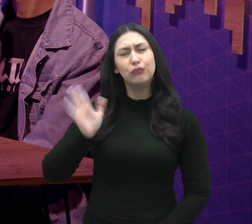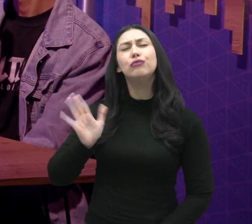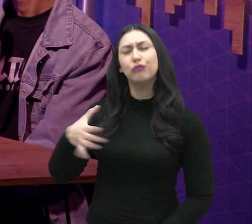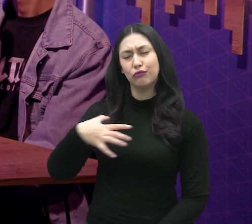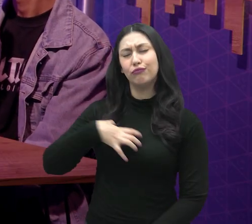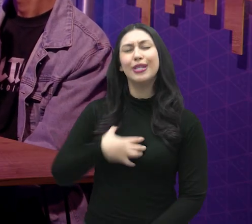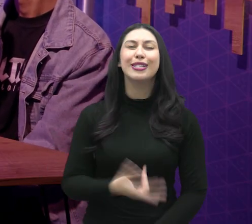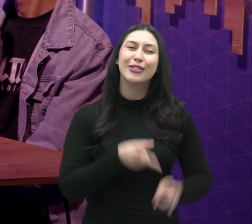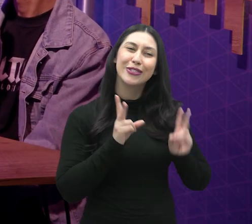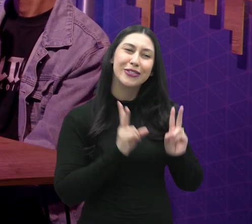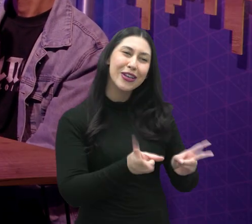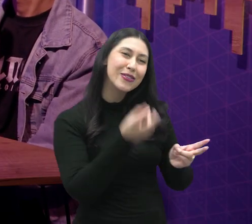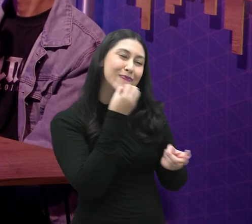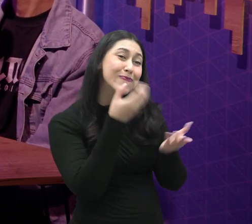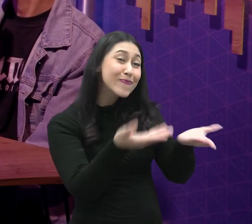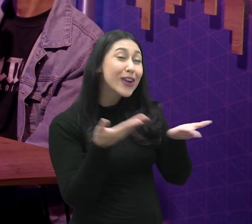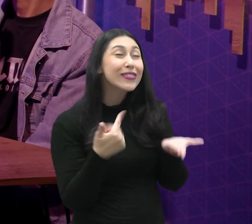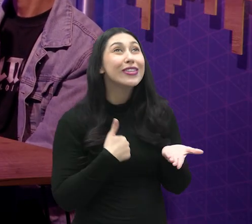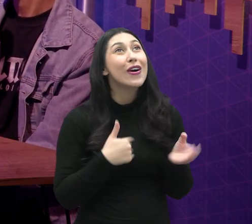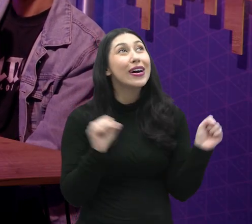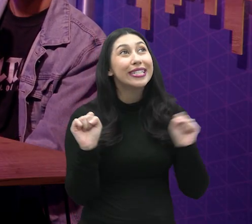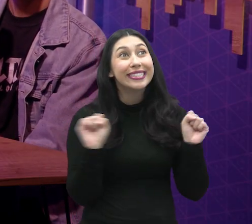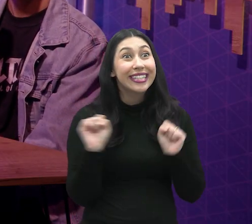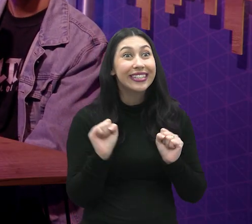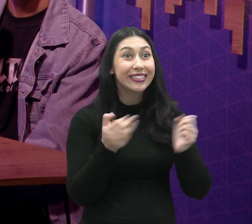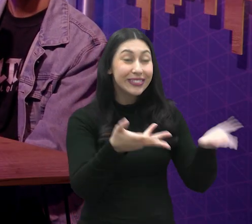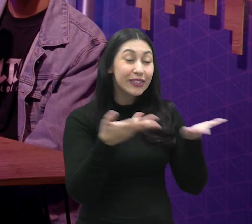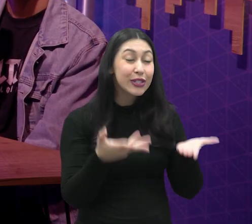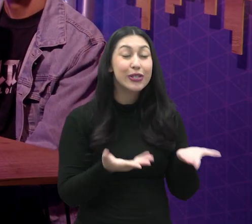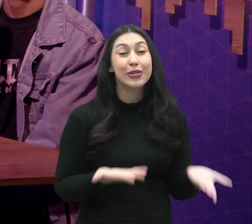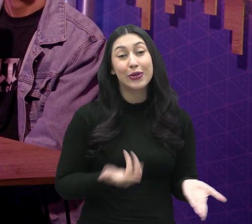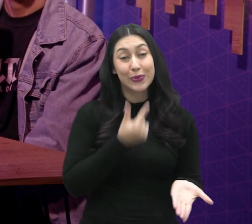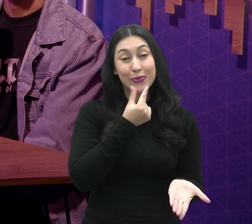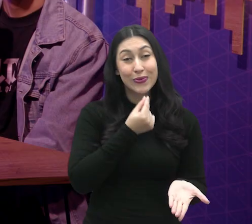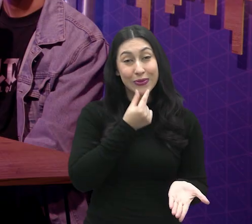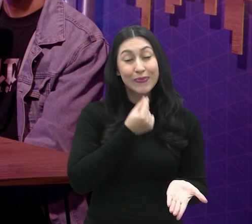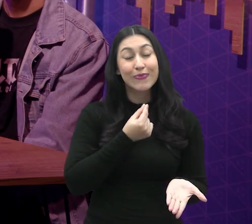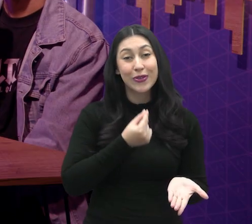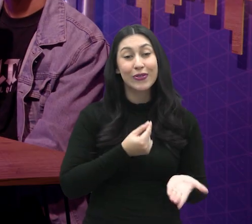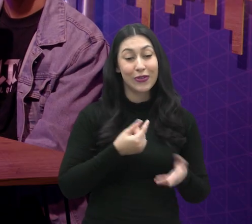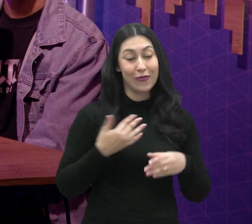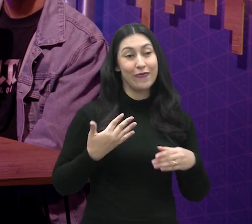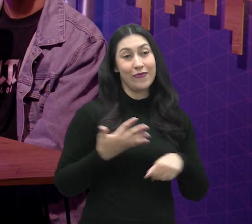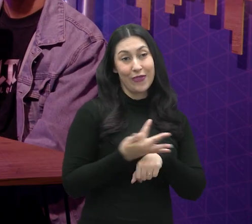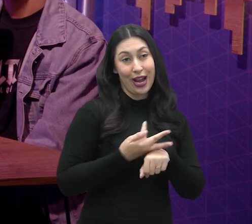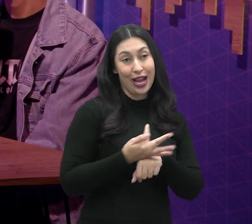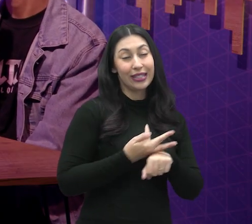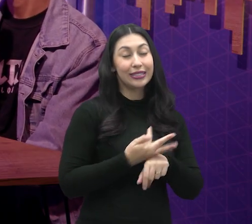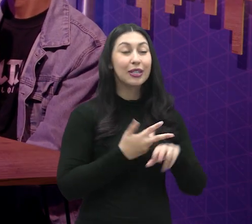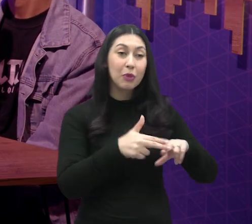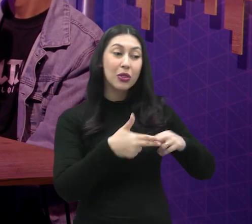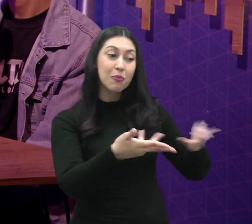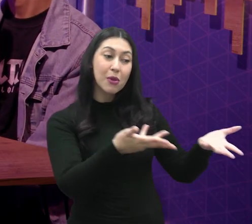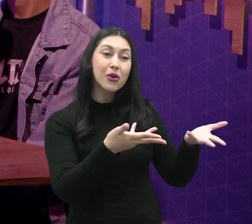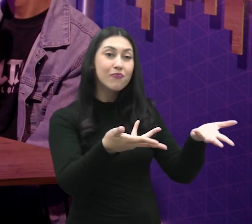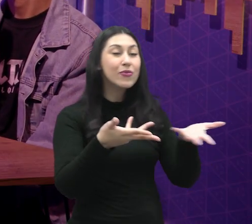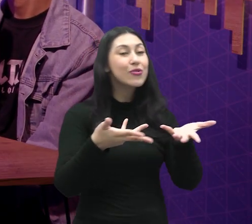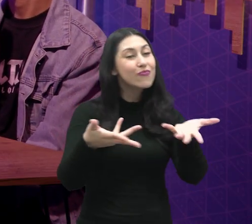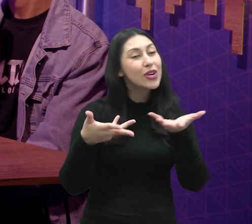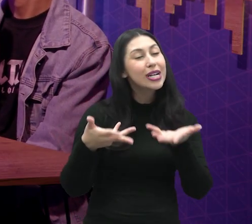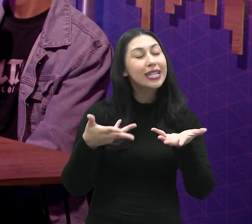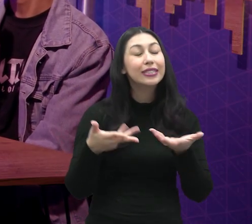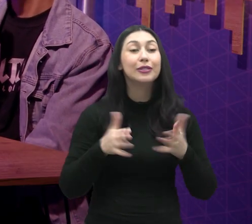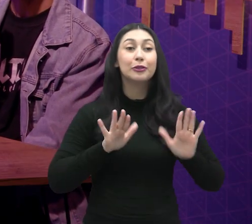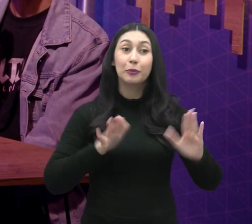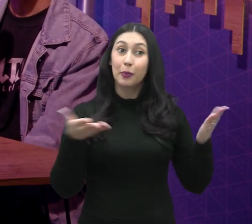Vitor, seja sempre muito bem-vindo, eu adoro quando Obrigado. Você vem. Samu tá de férias, então, enquanto isso a gente vai receber, então, outros colegas aqui da